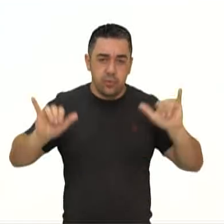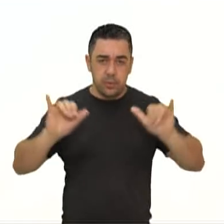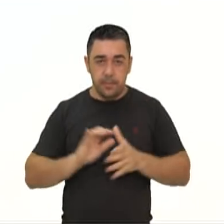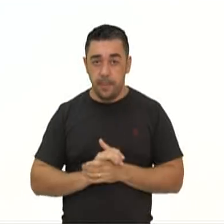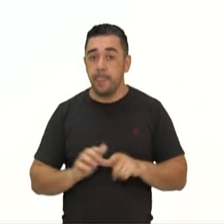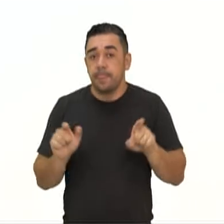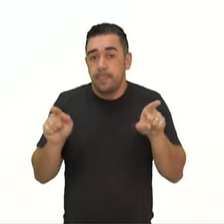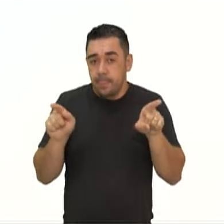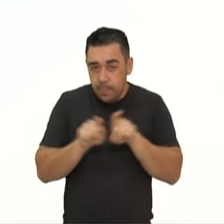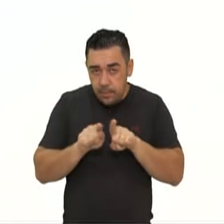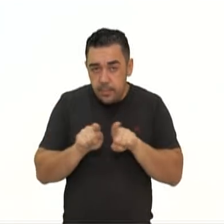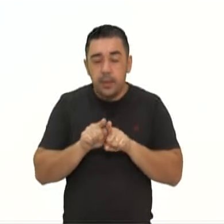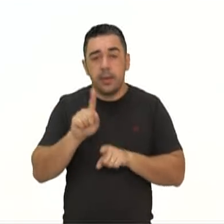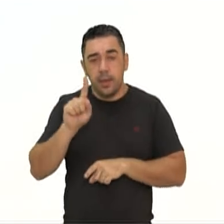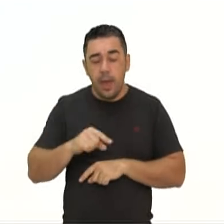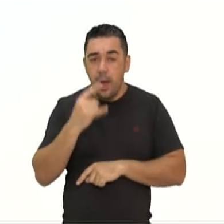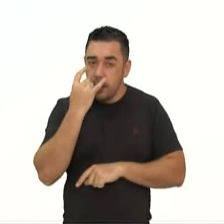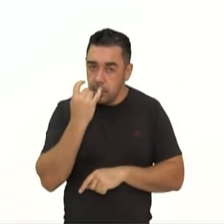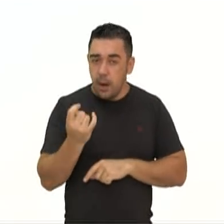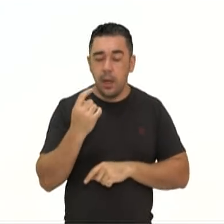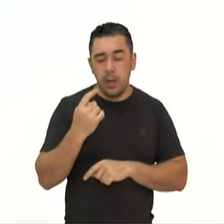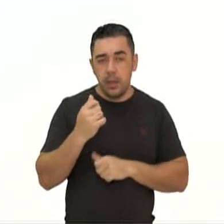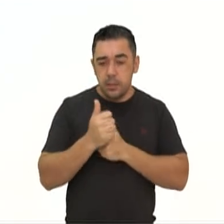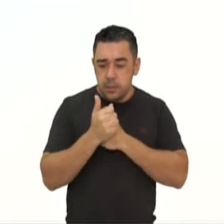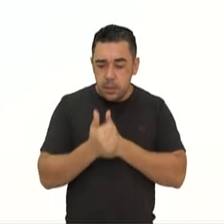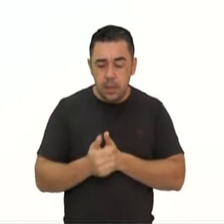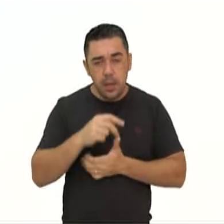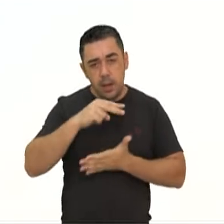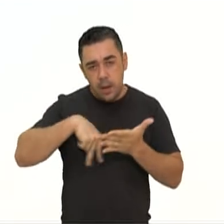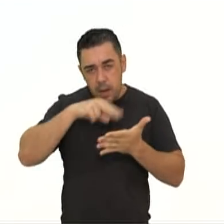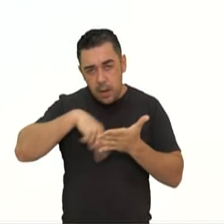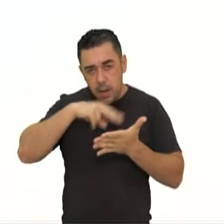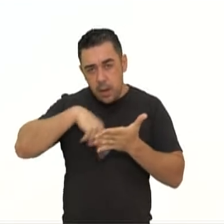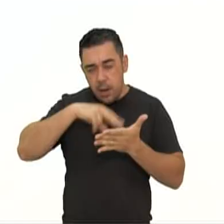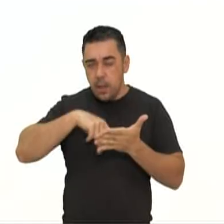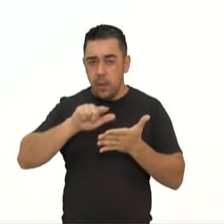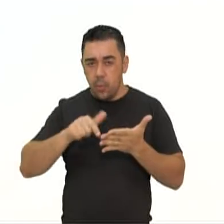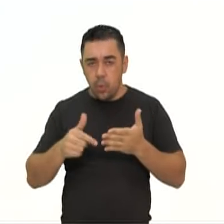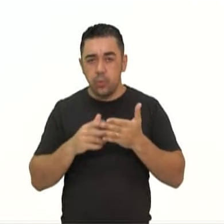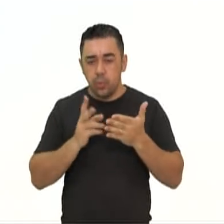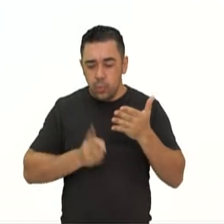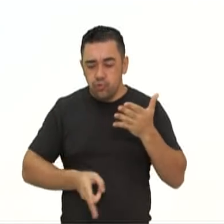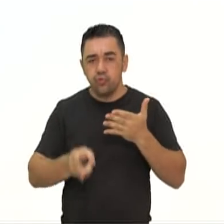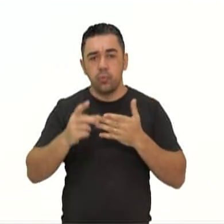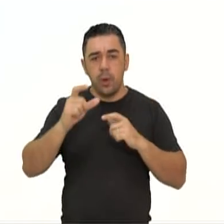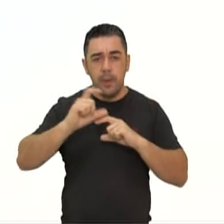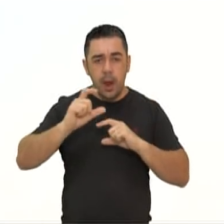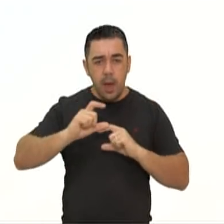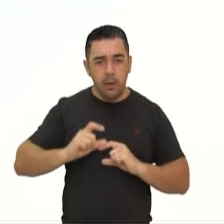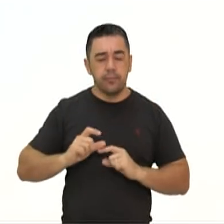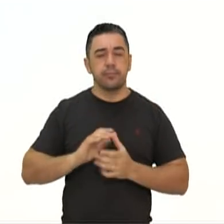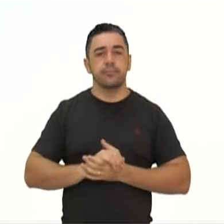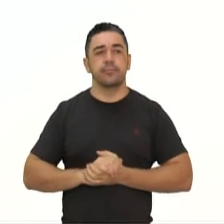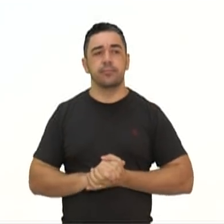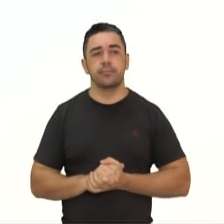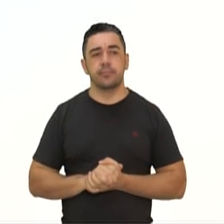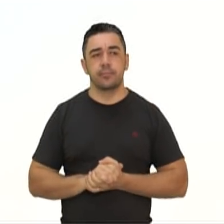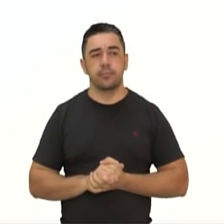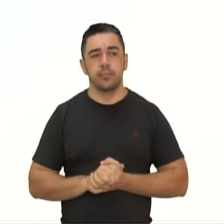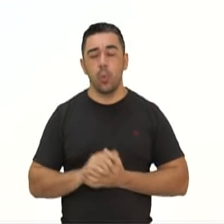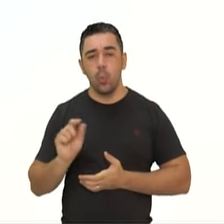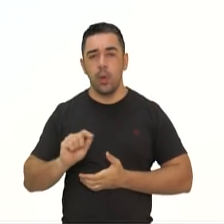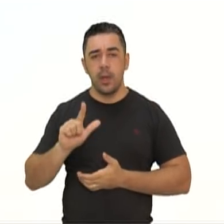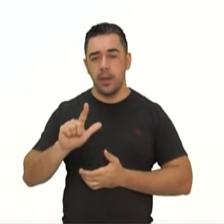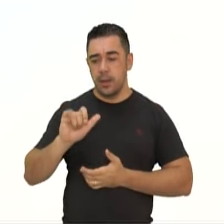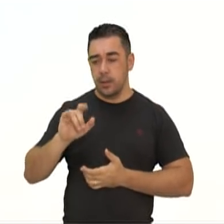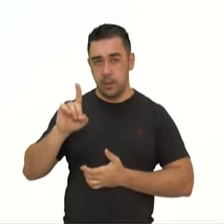Tem ainda a função de atrair e conduzir o leitor à leitura dos demais parágrafos. O